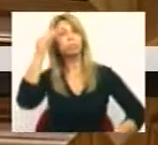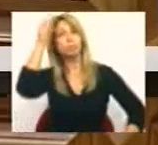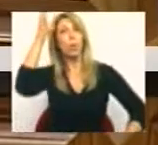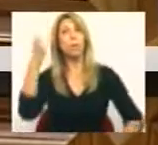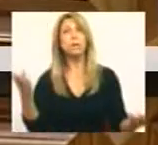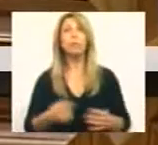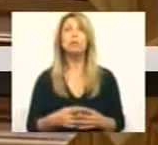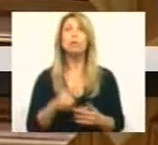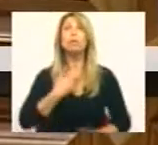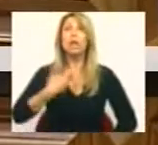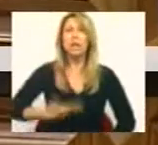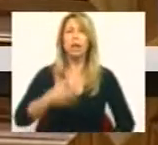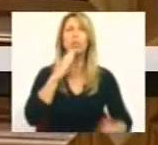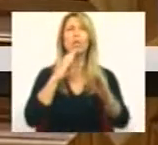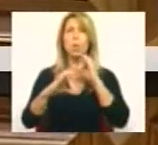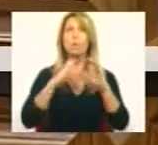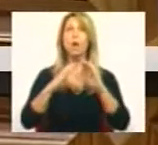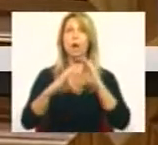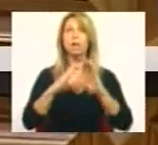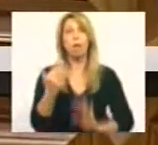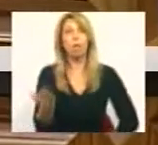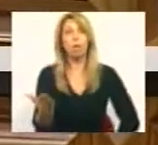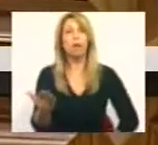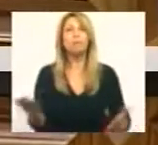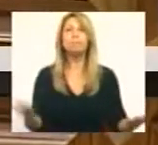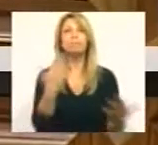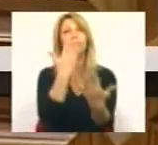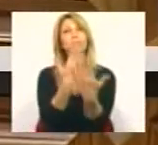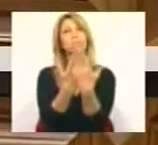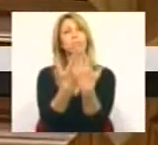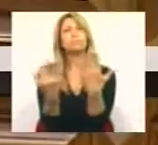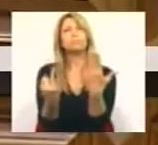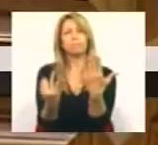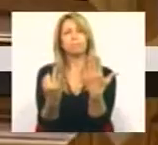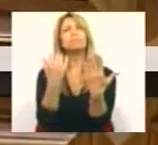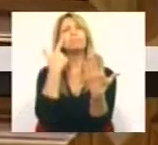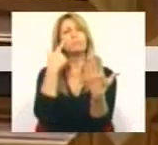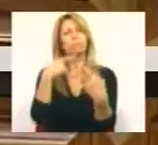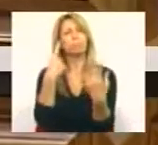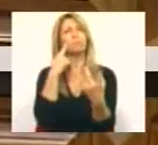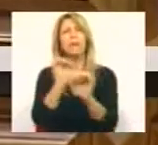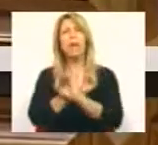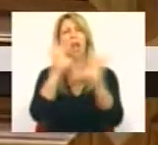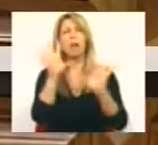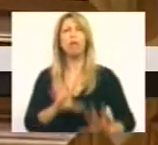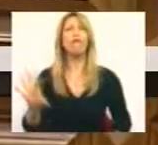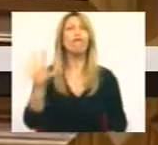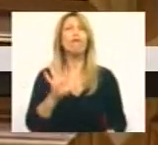seu direito à comunicação. E, portanto, estamos aqui perante uma nítida forma ou prática, digamos assim,